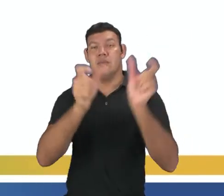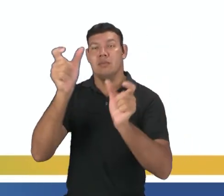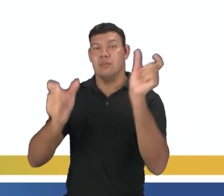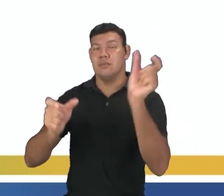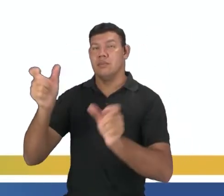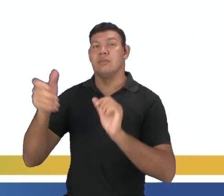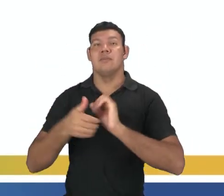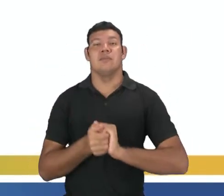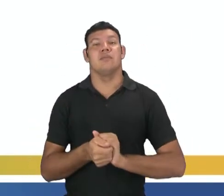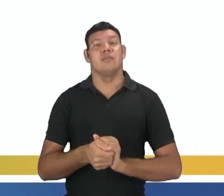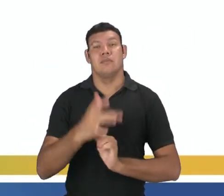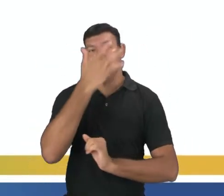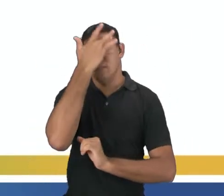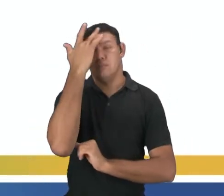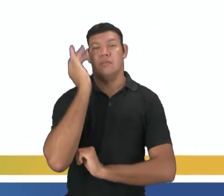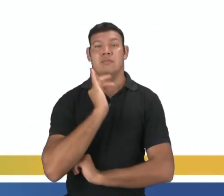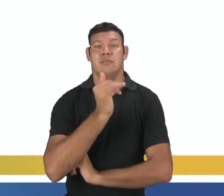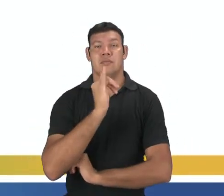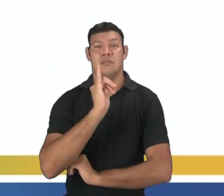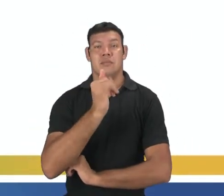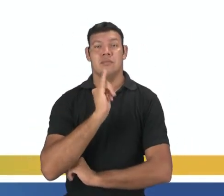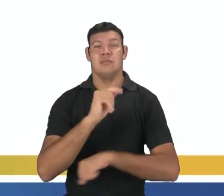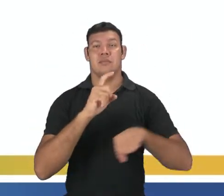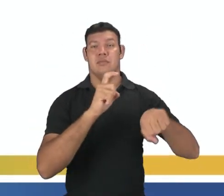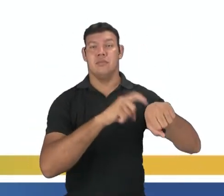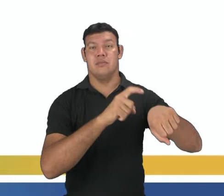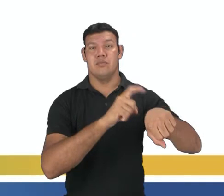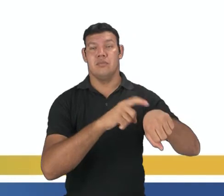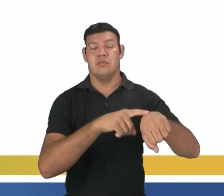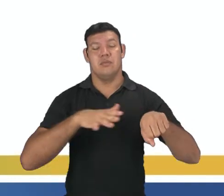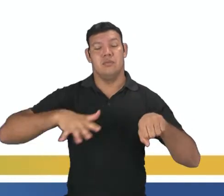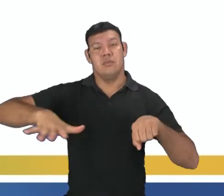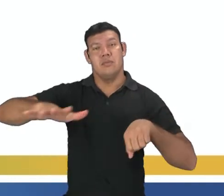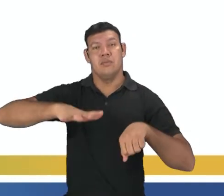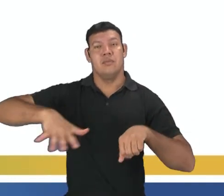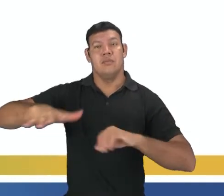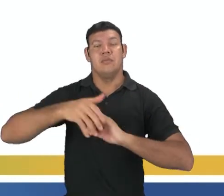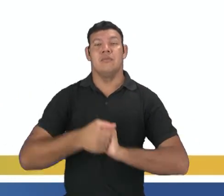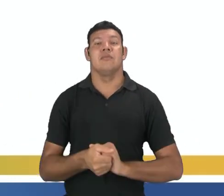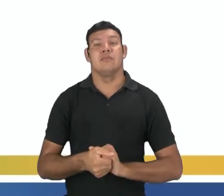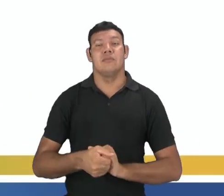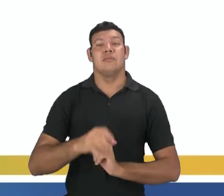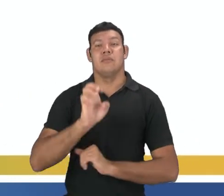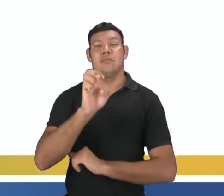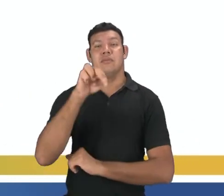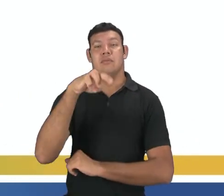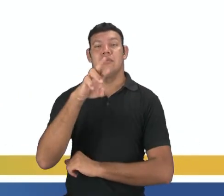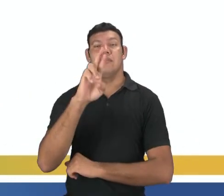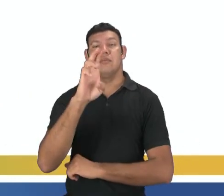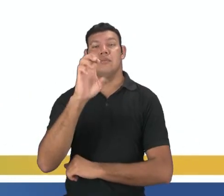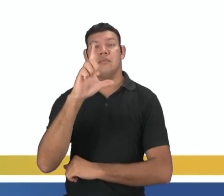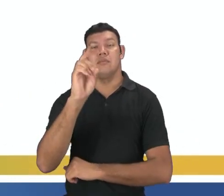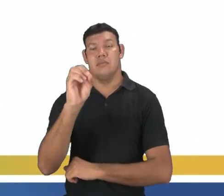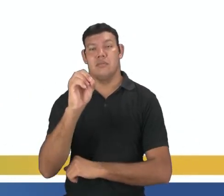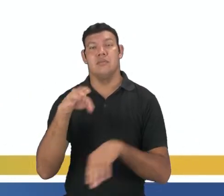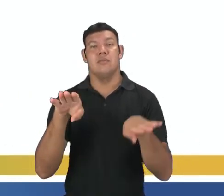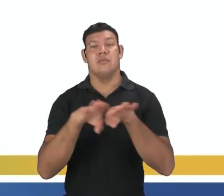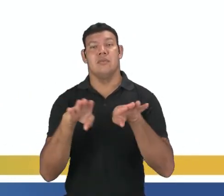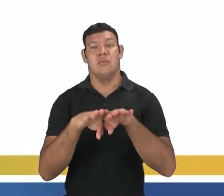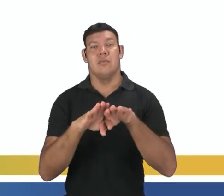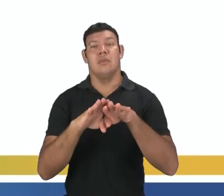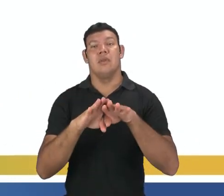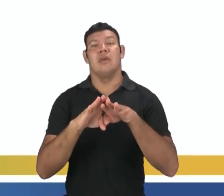personagens, o narrador, o tempo, o espaço, o enredo e conflito que acontece,